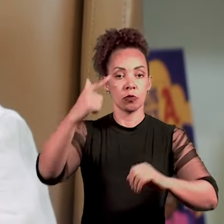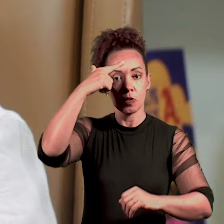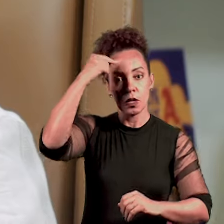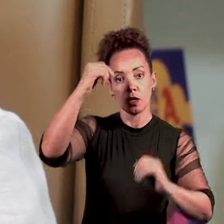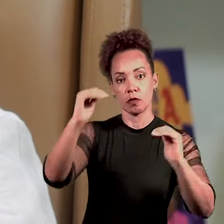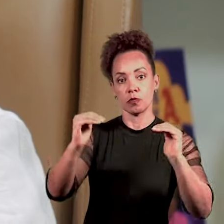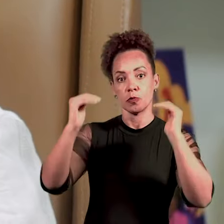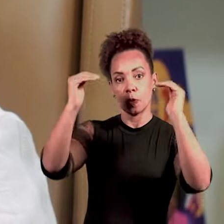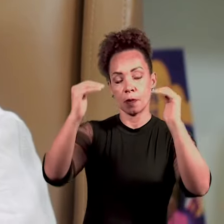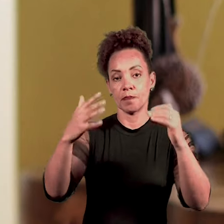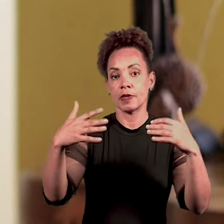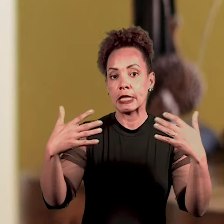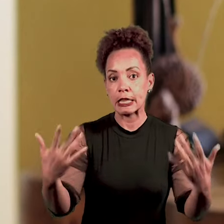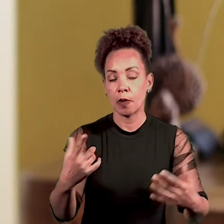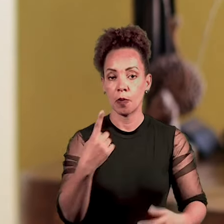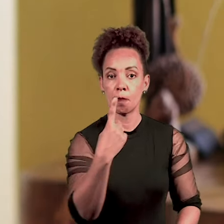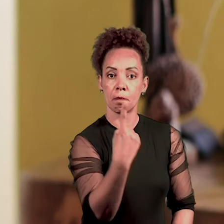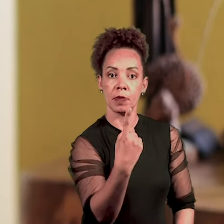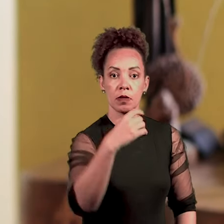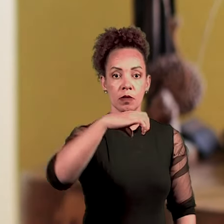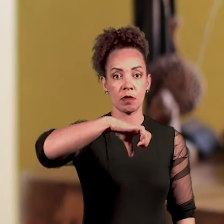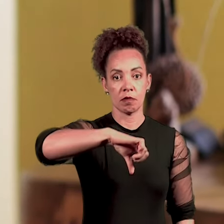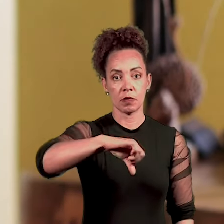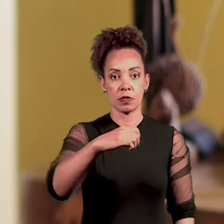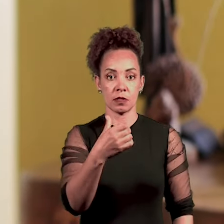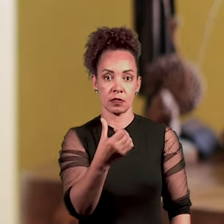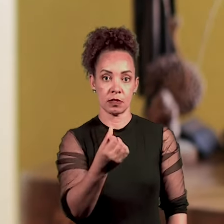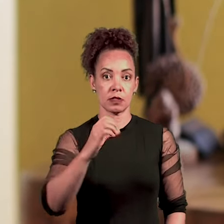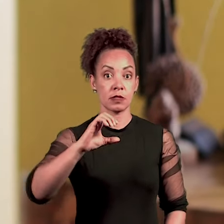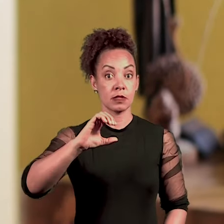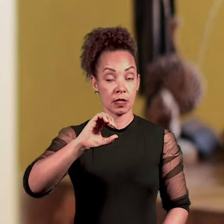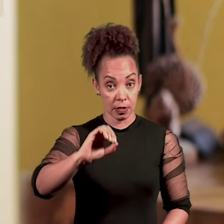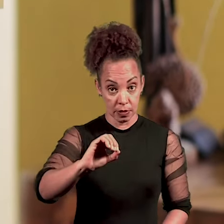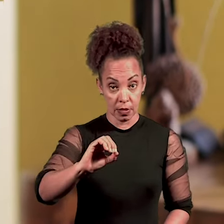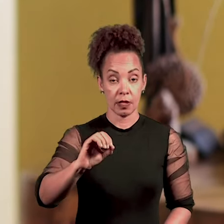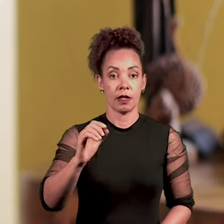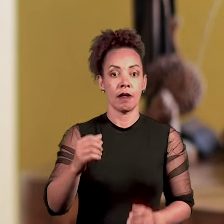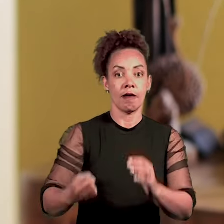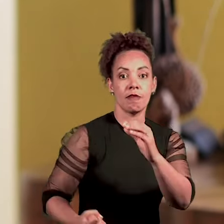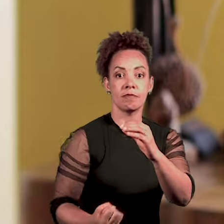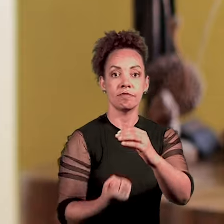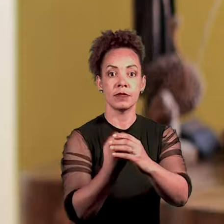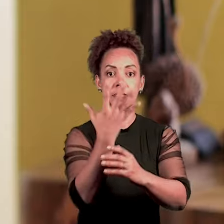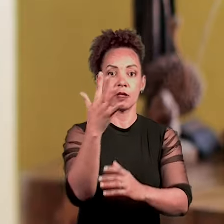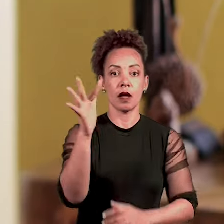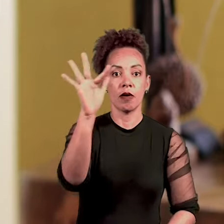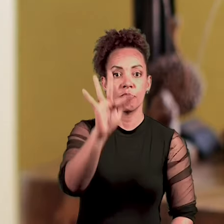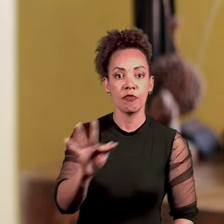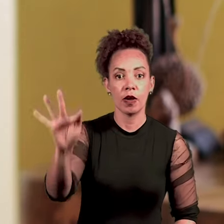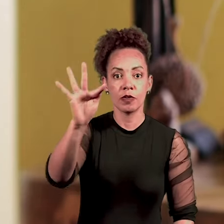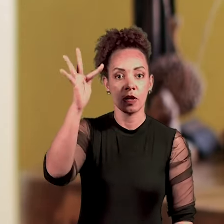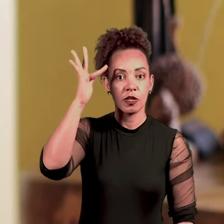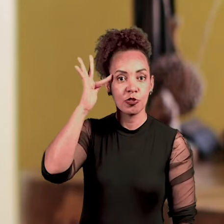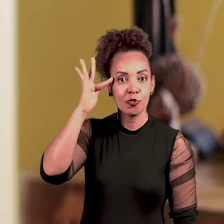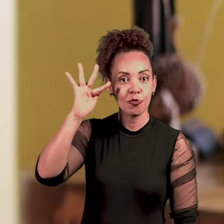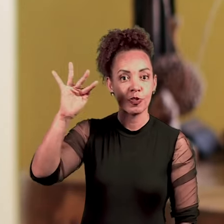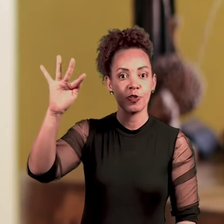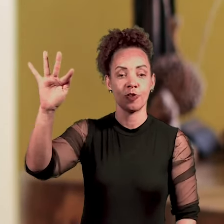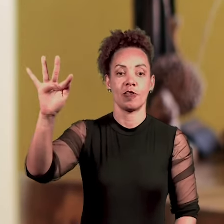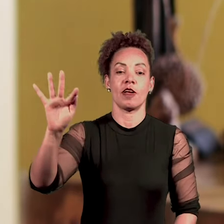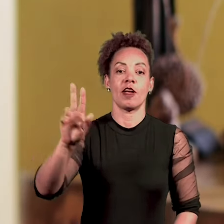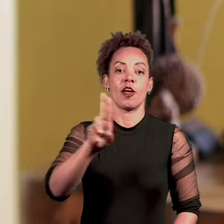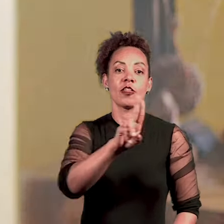formação de ensino superior, né? E aí, em 1960, a Faculdade de Filosofia de Itabuna foi criada,